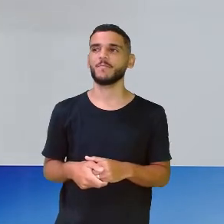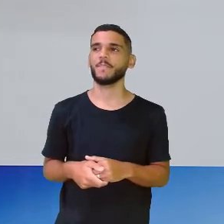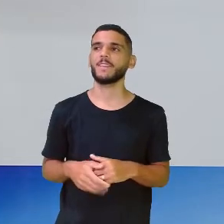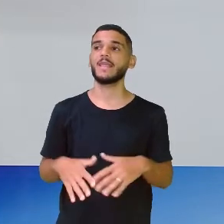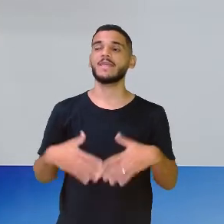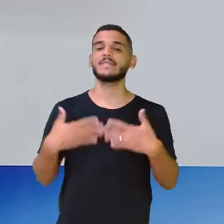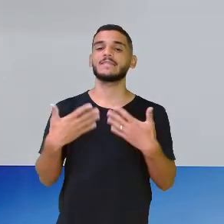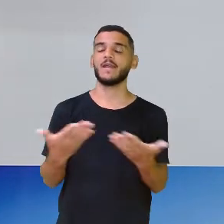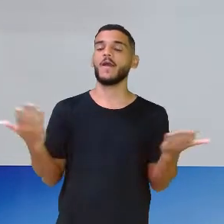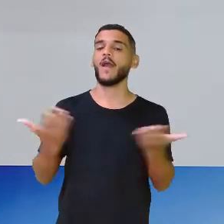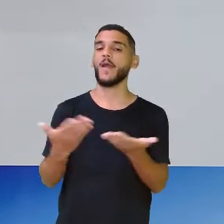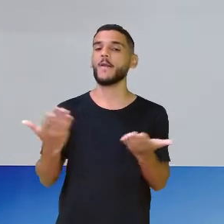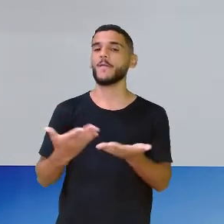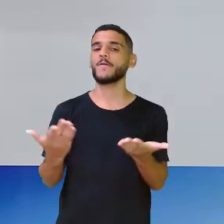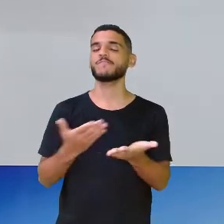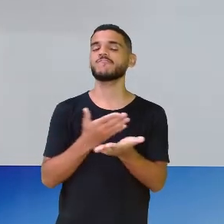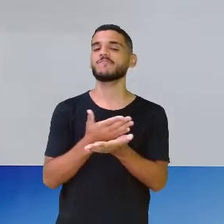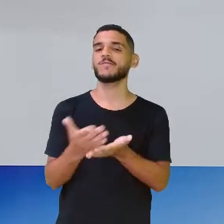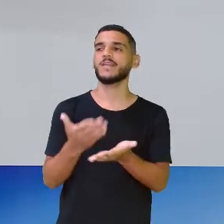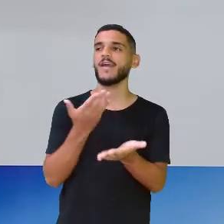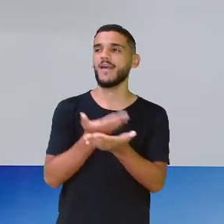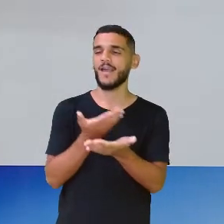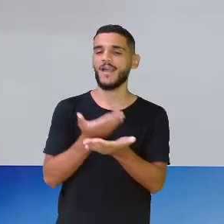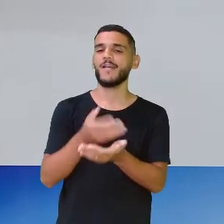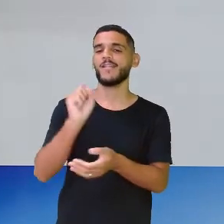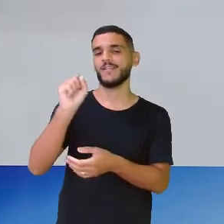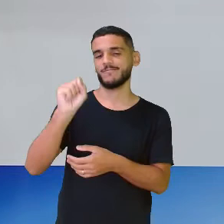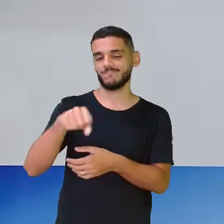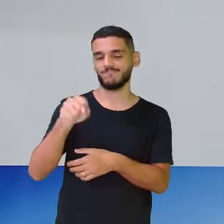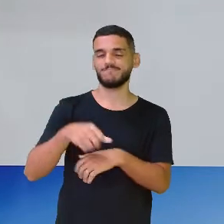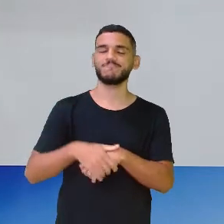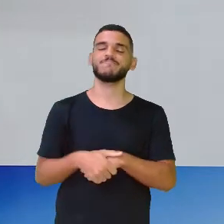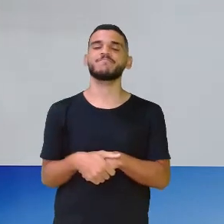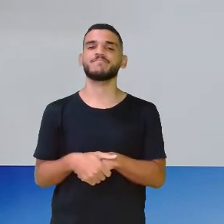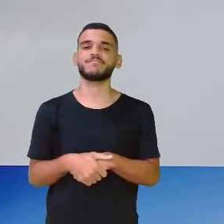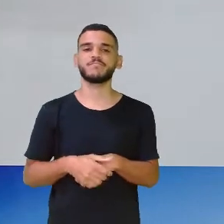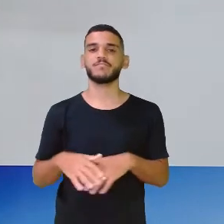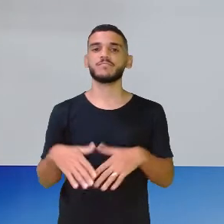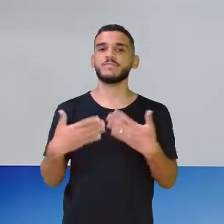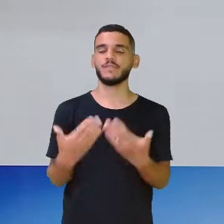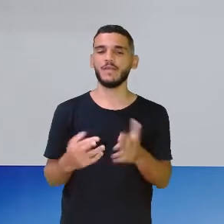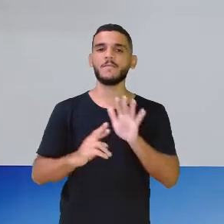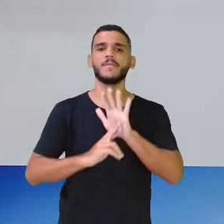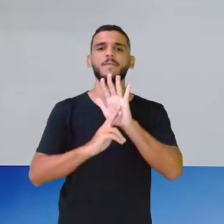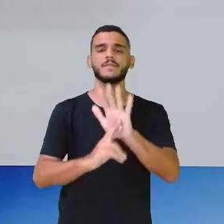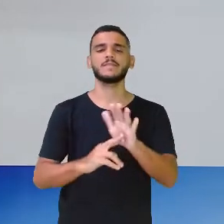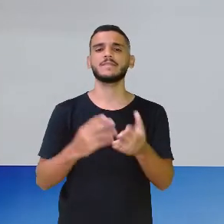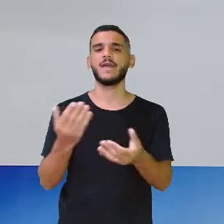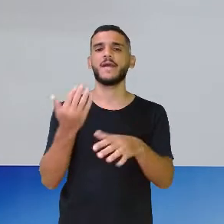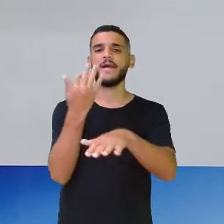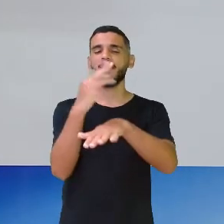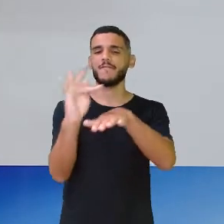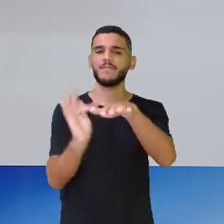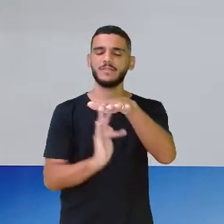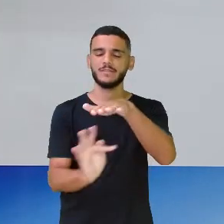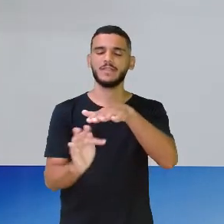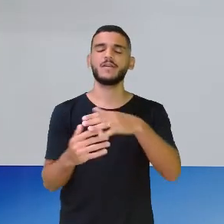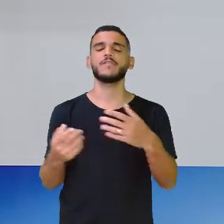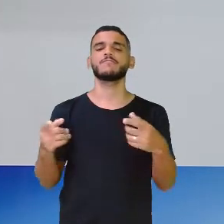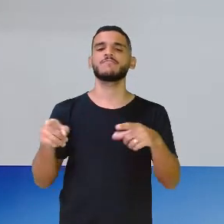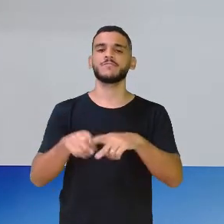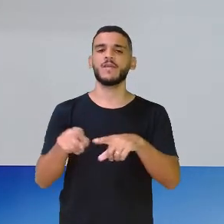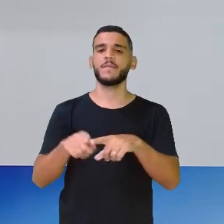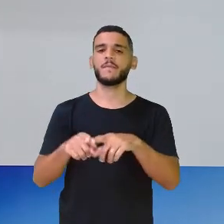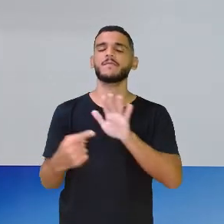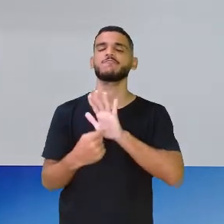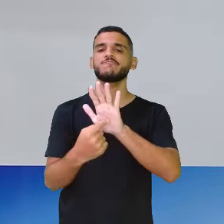vamos começar a nossa aula. A gente vai representar, além das frações, a gente vai